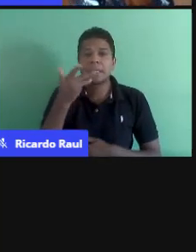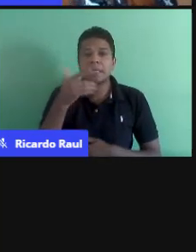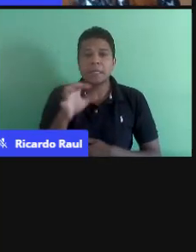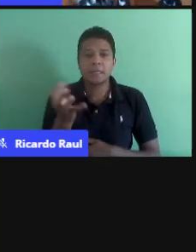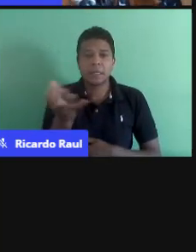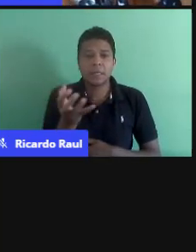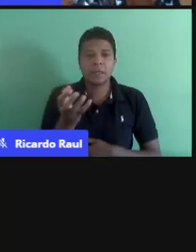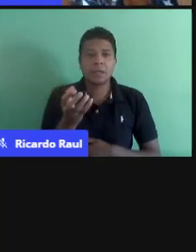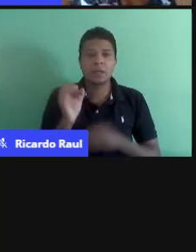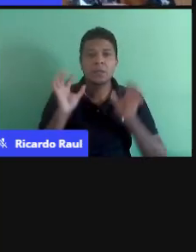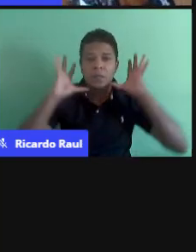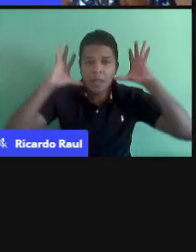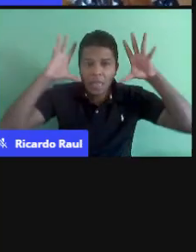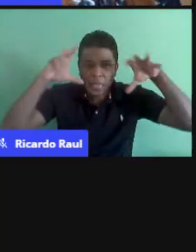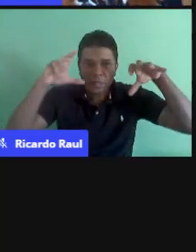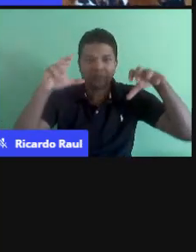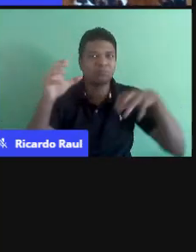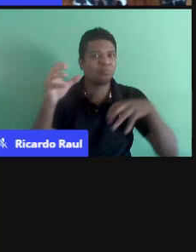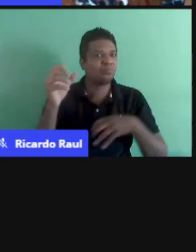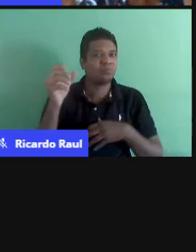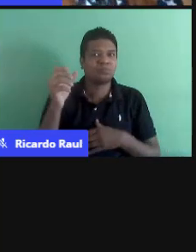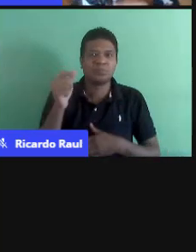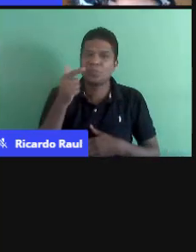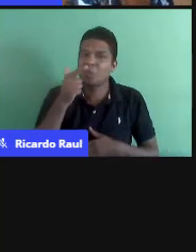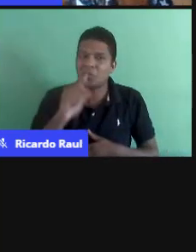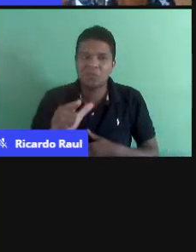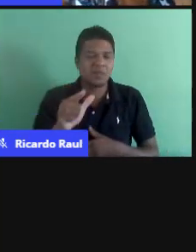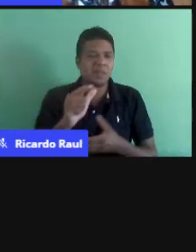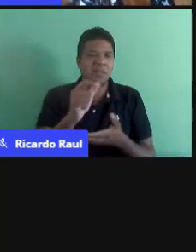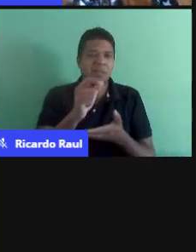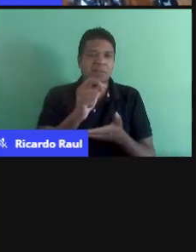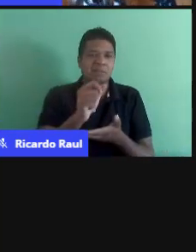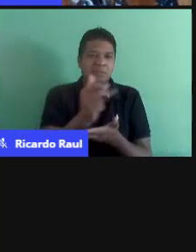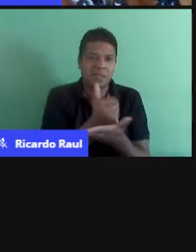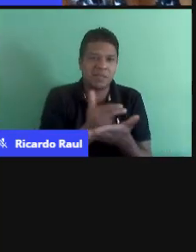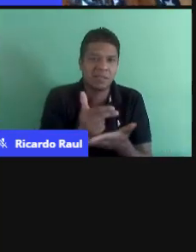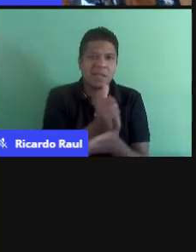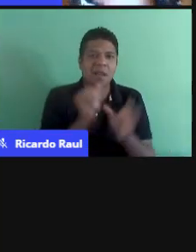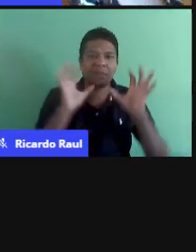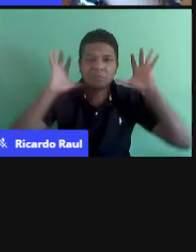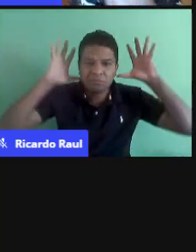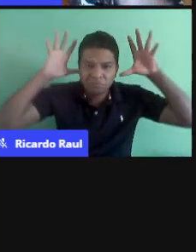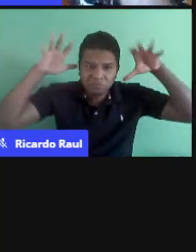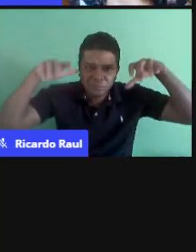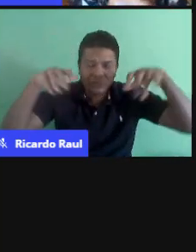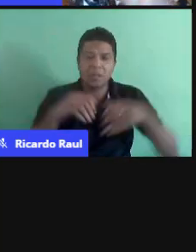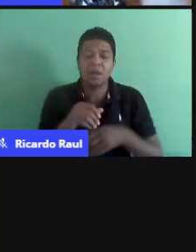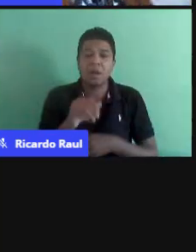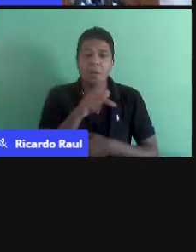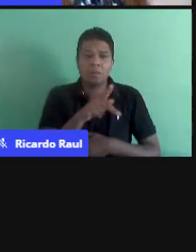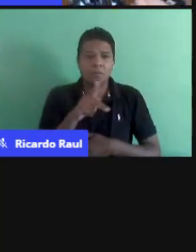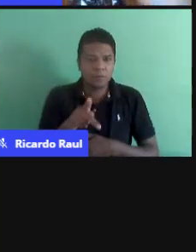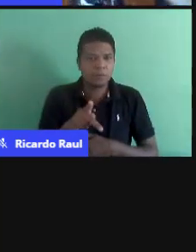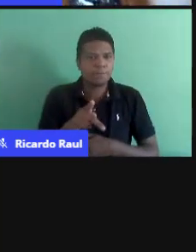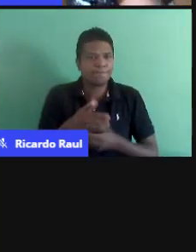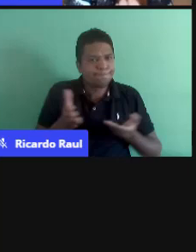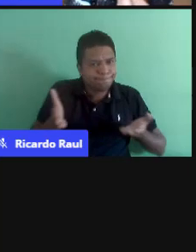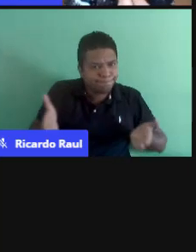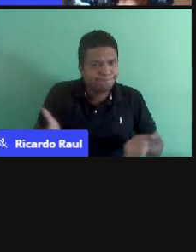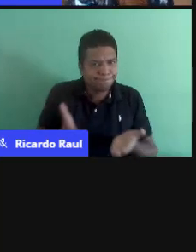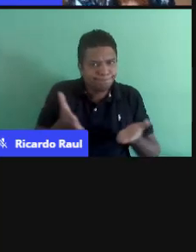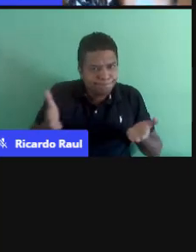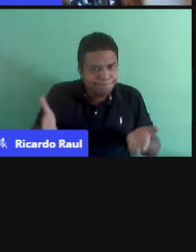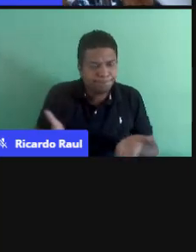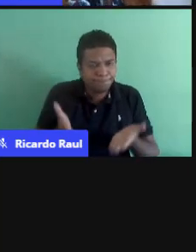um leão e ela fala, eu não sei desenhar um leão, eu não vou dar conta de desenhar um leão, o professor deve instigar, levar